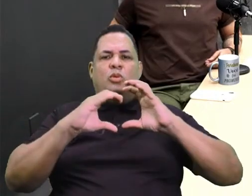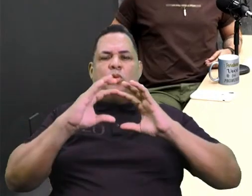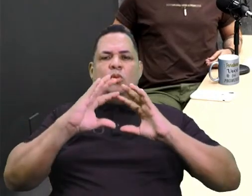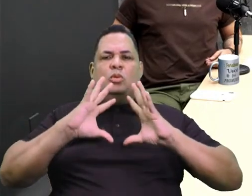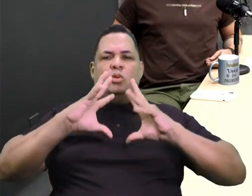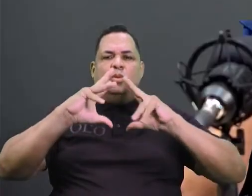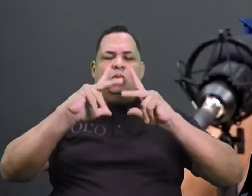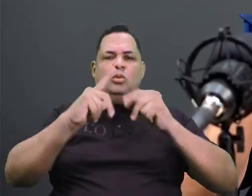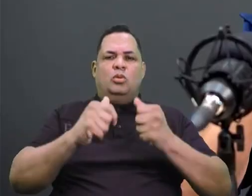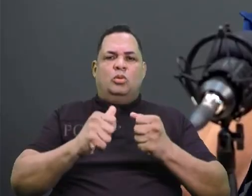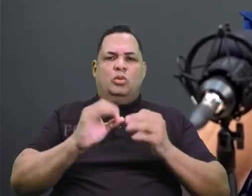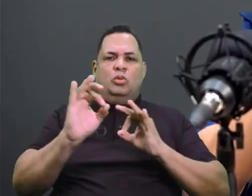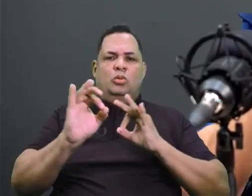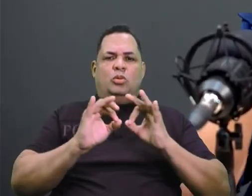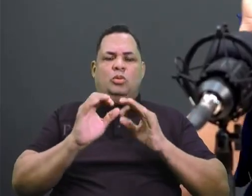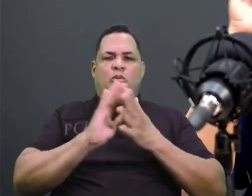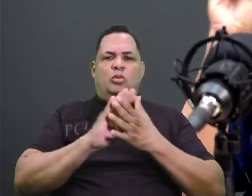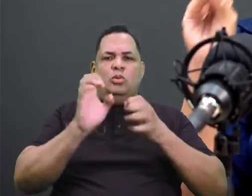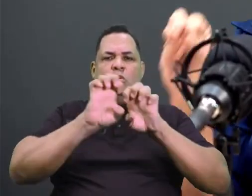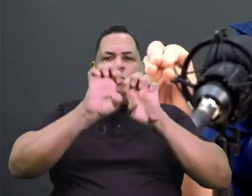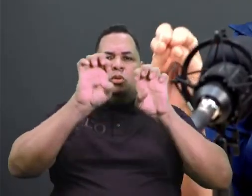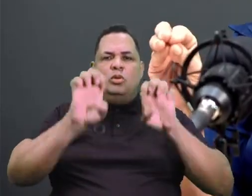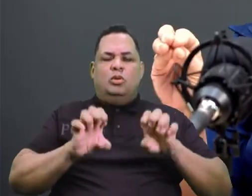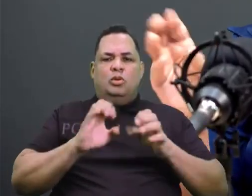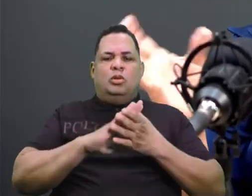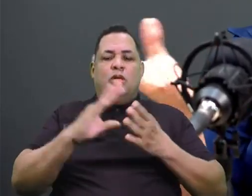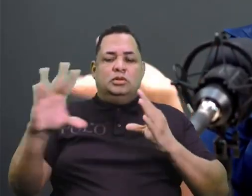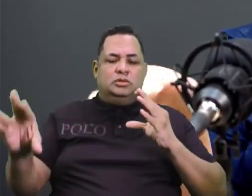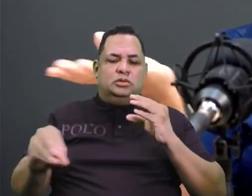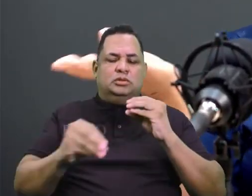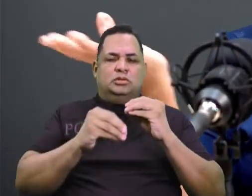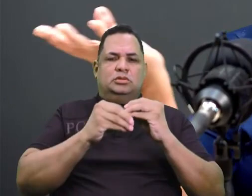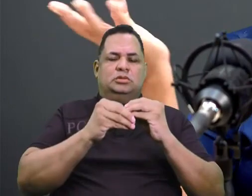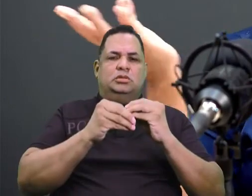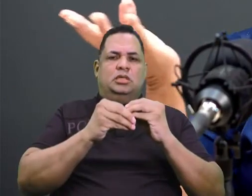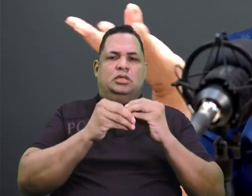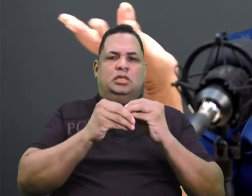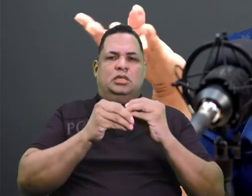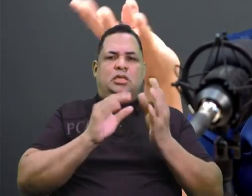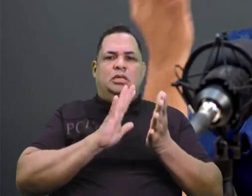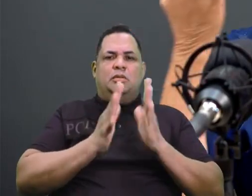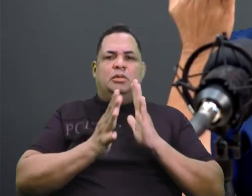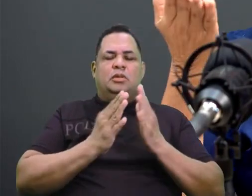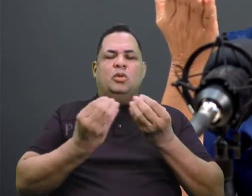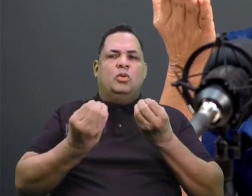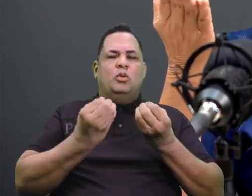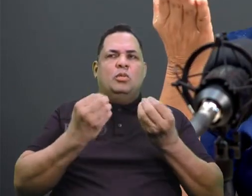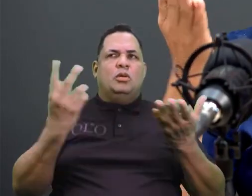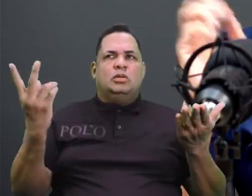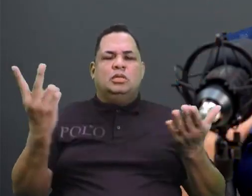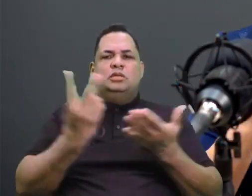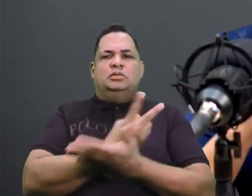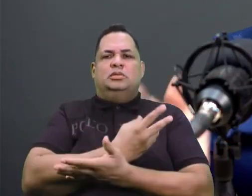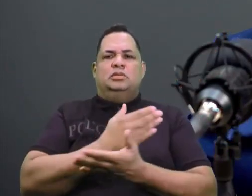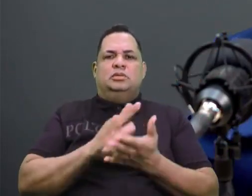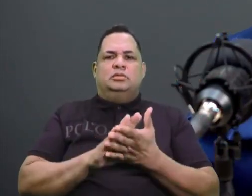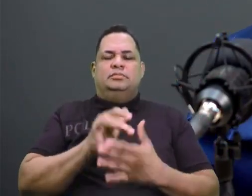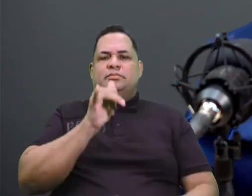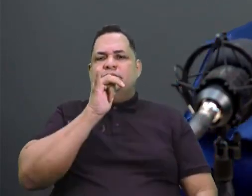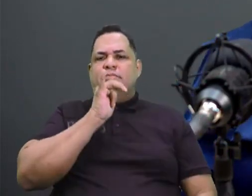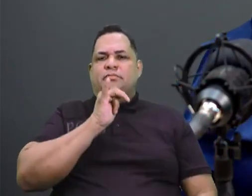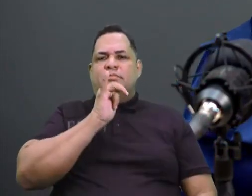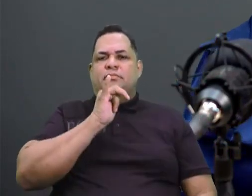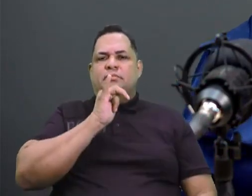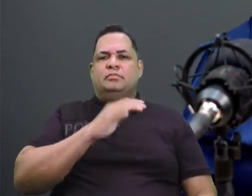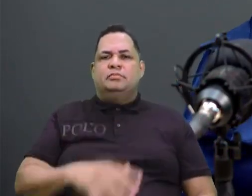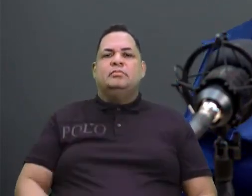tentar colocar a estrutura da Libras na língua portuguesa. Entendi. Como assim? Vamos concretizar isso para os alunos. Por exemplo,